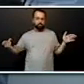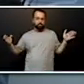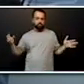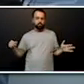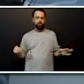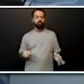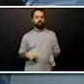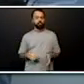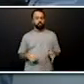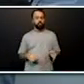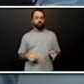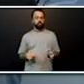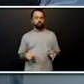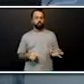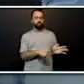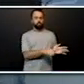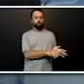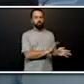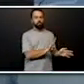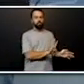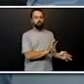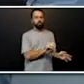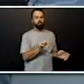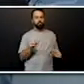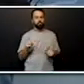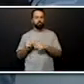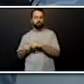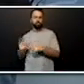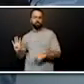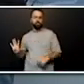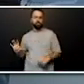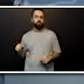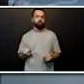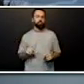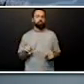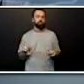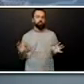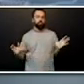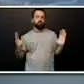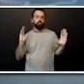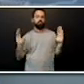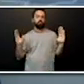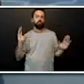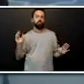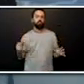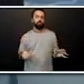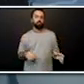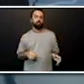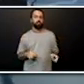Mais 4, menos 4. 7, menos 7.